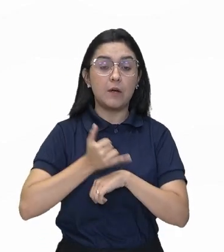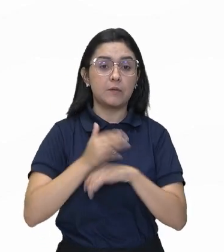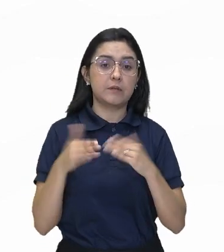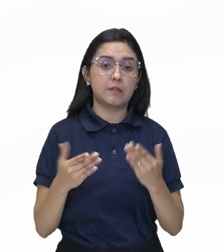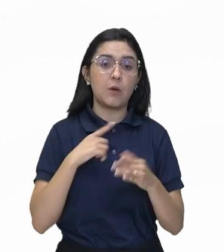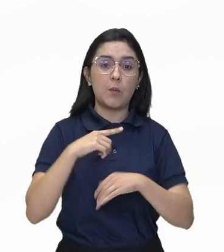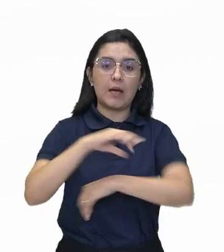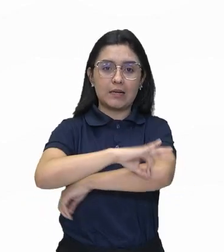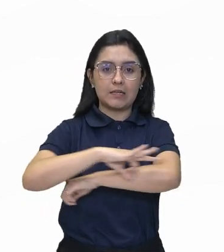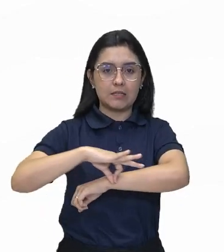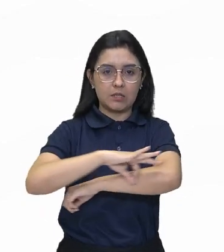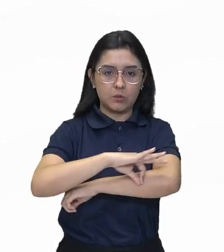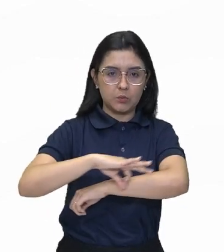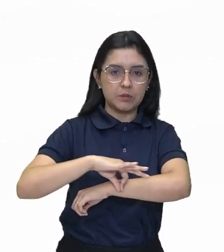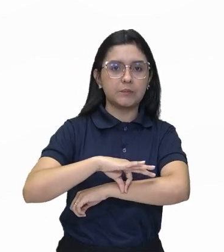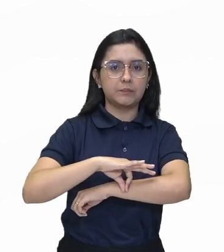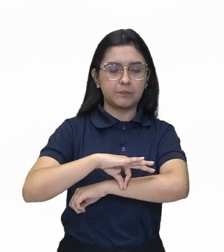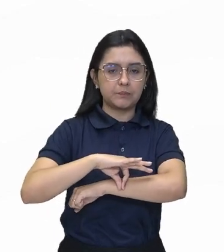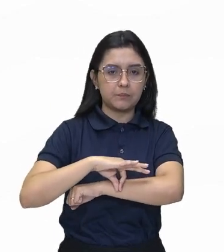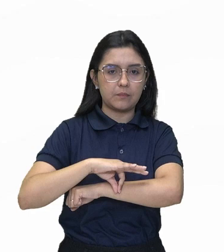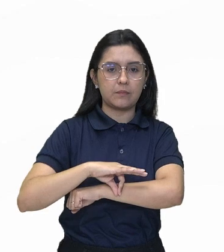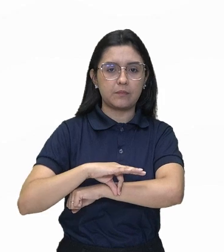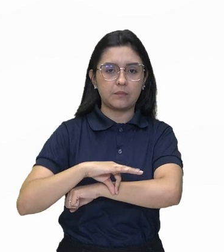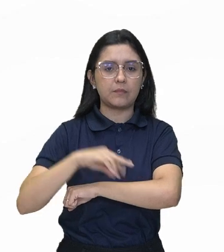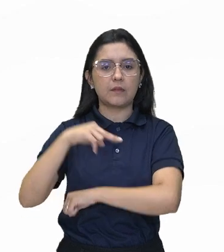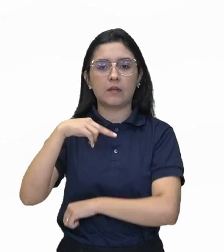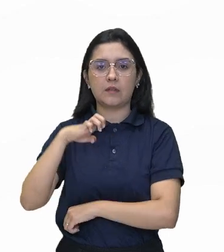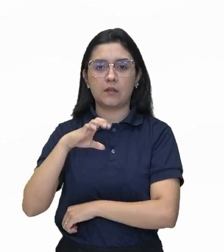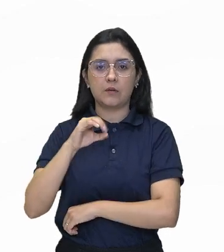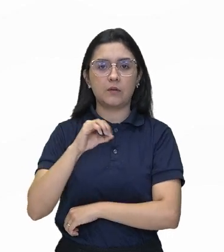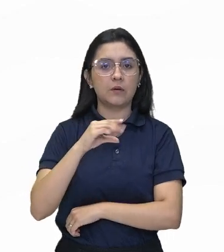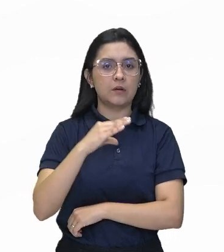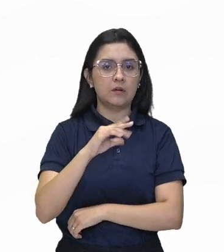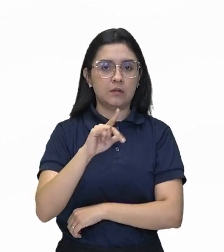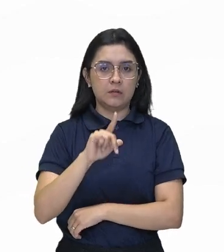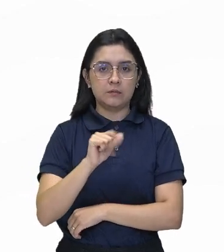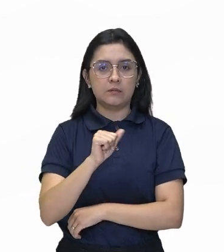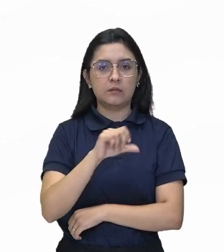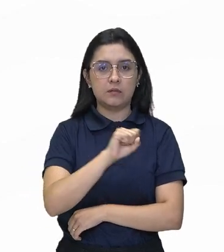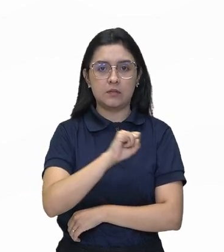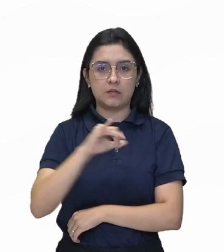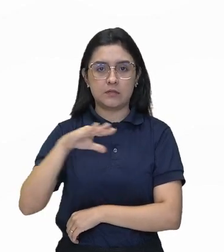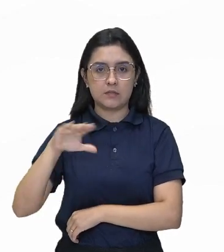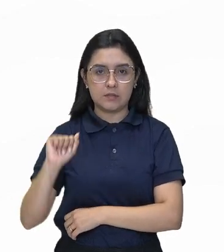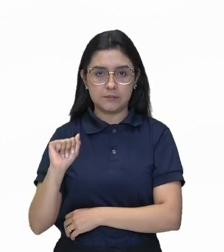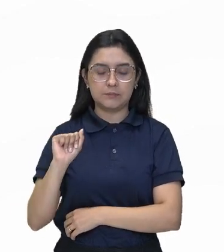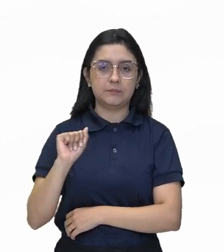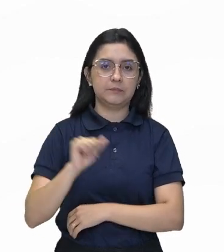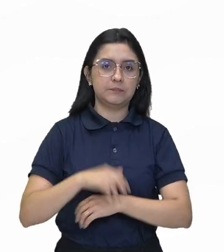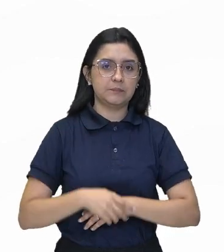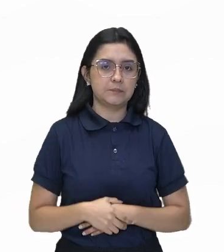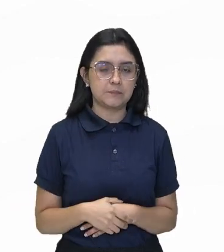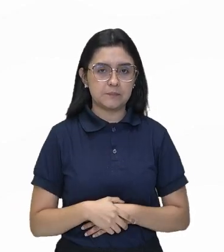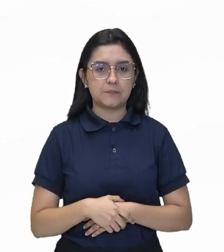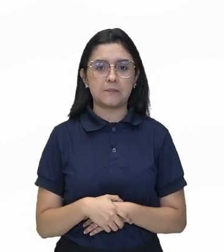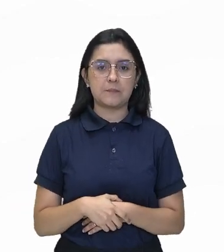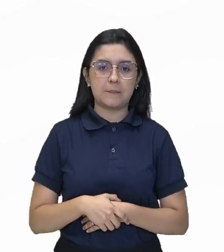arquitetura neoclássica envolvendo também a questão do ferro. Então, é por isso que é denominado de uma